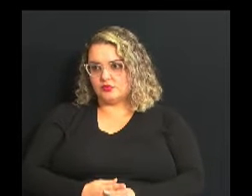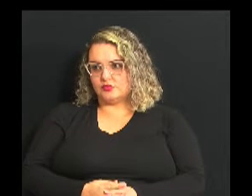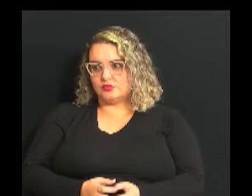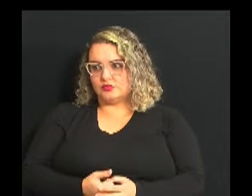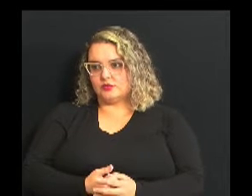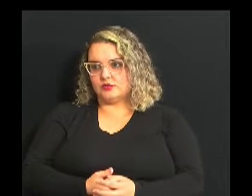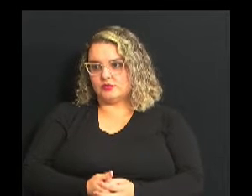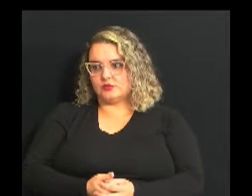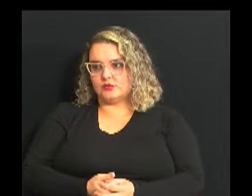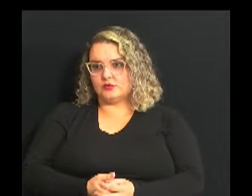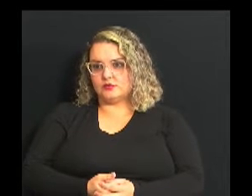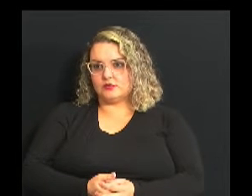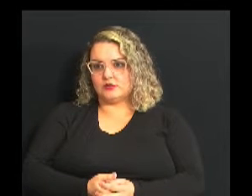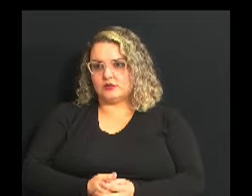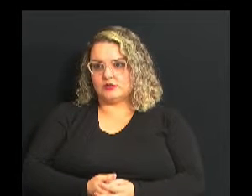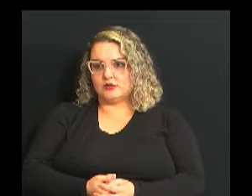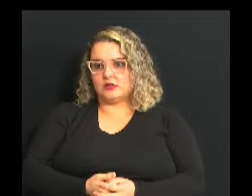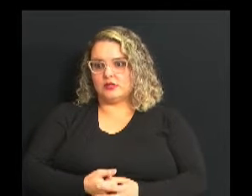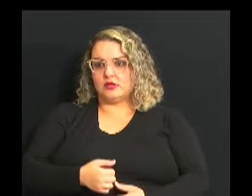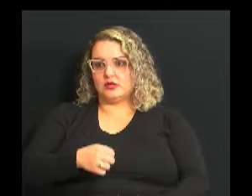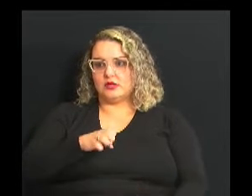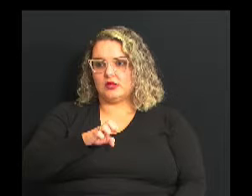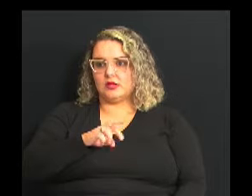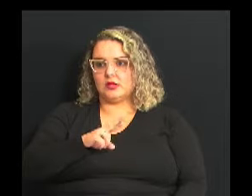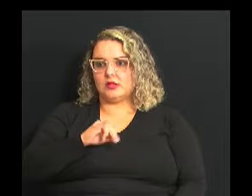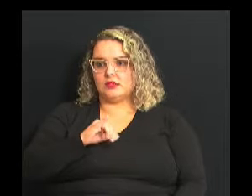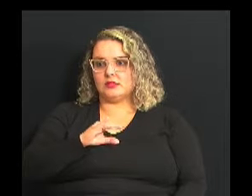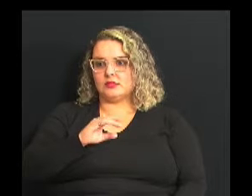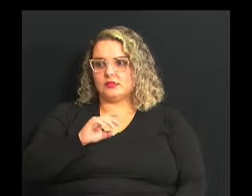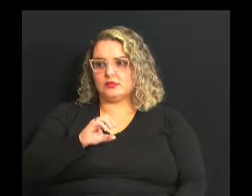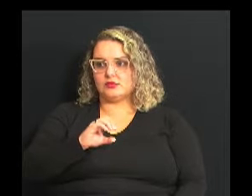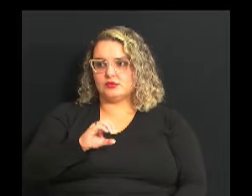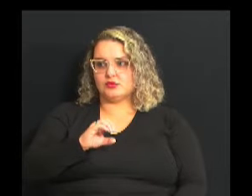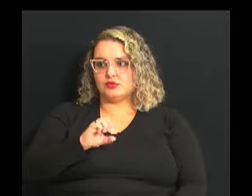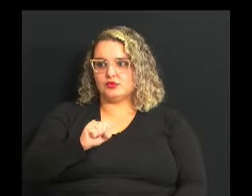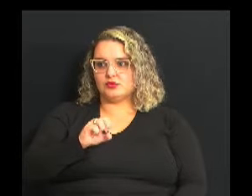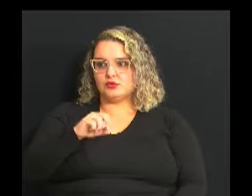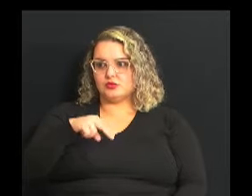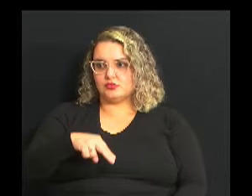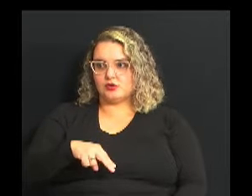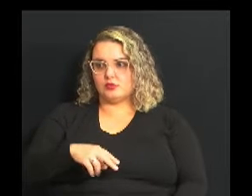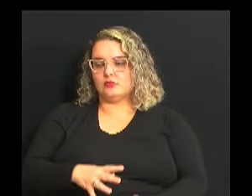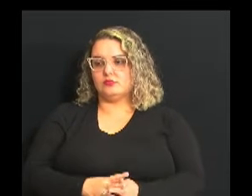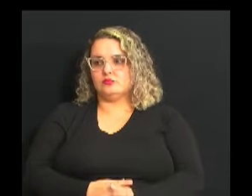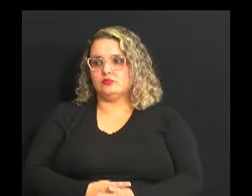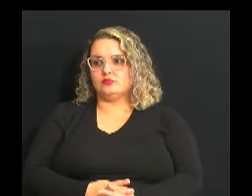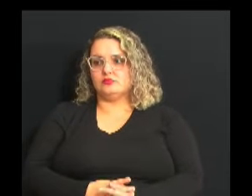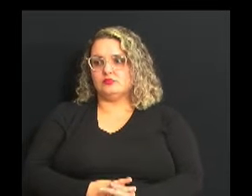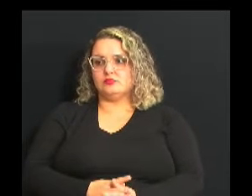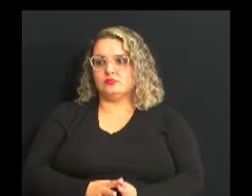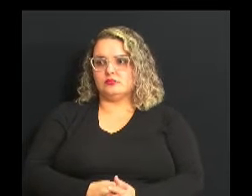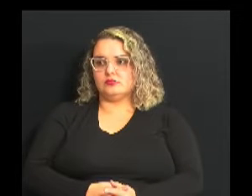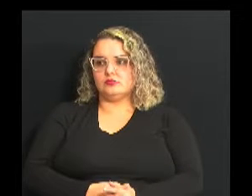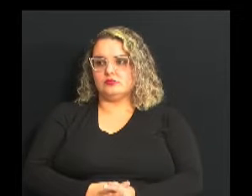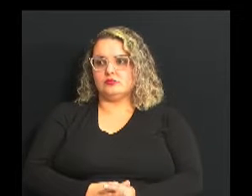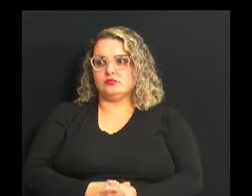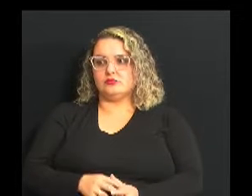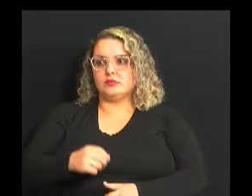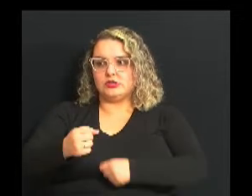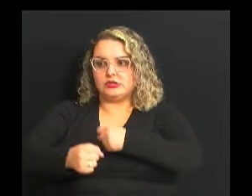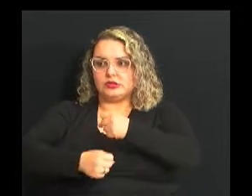da Ericsson, já estava perpetuando por muitos anos. Migramos este ano,